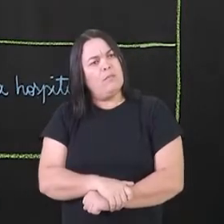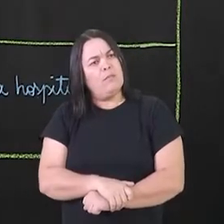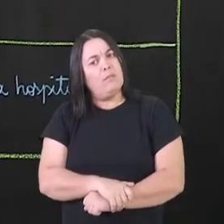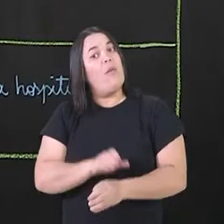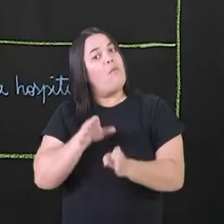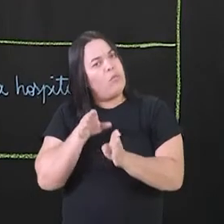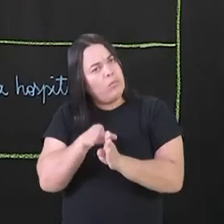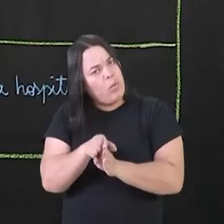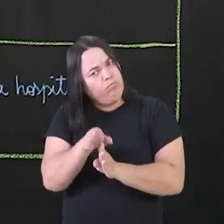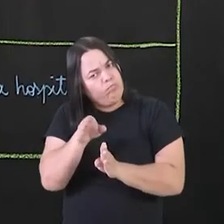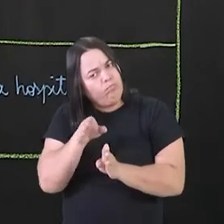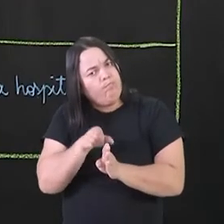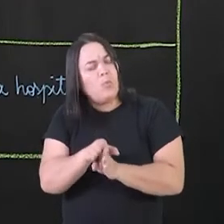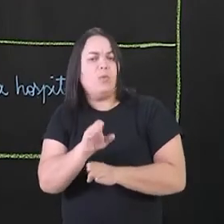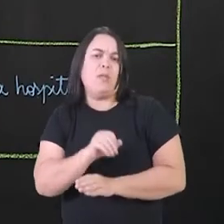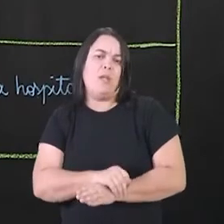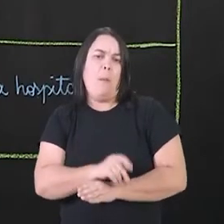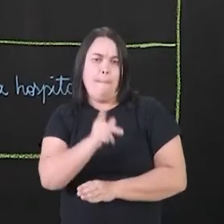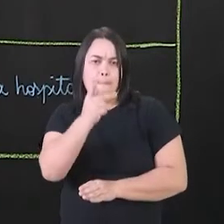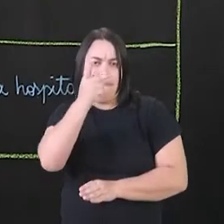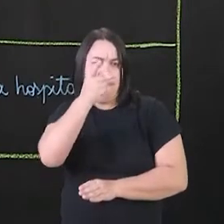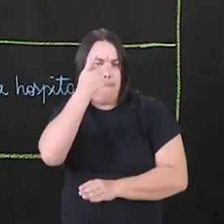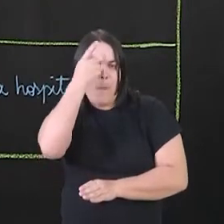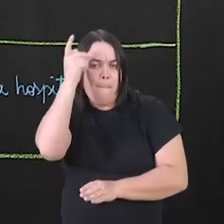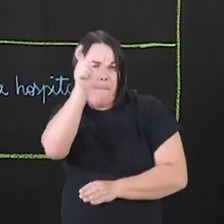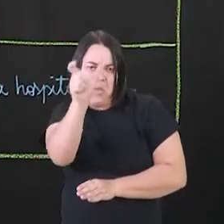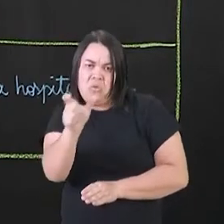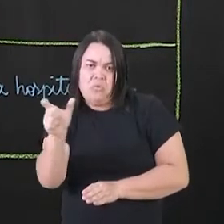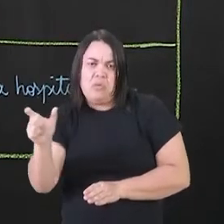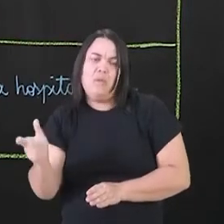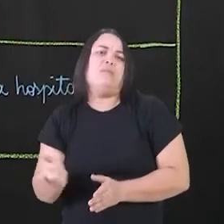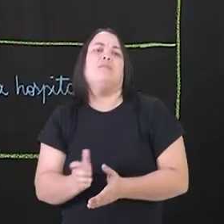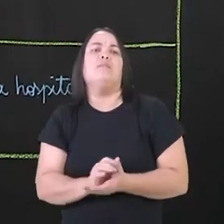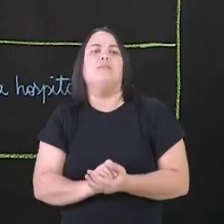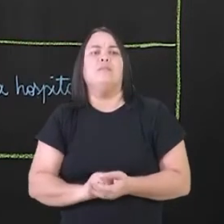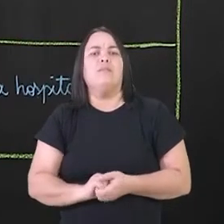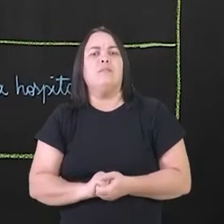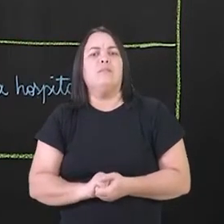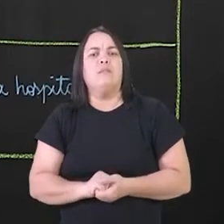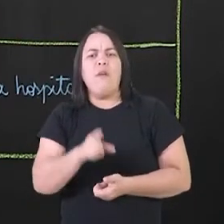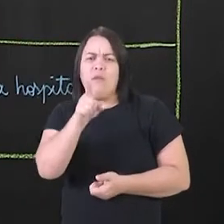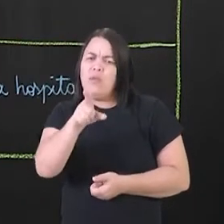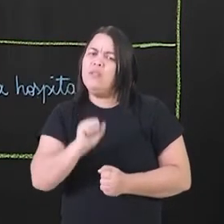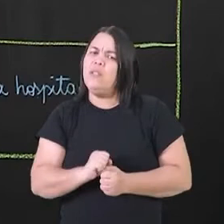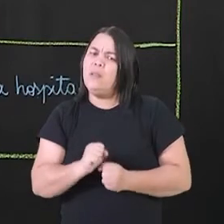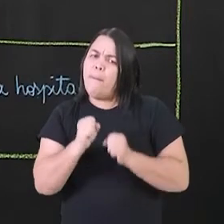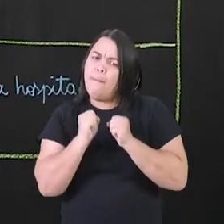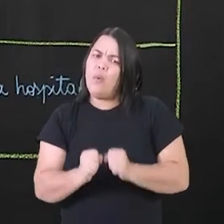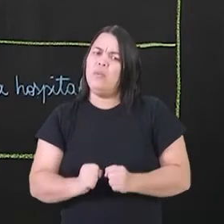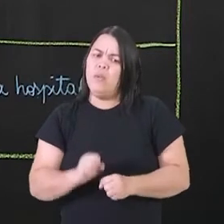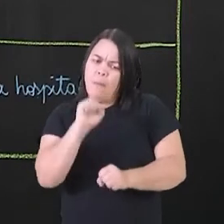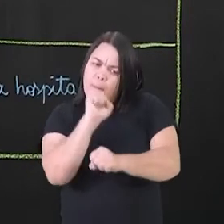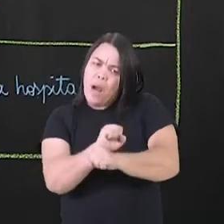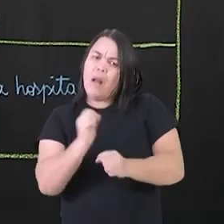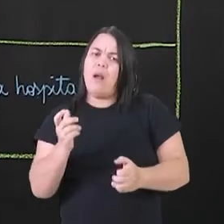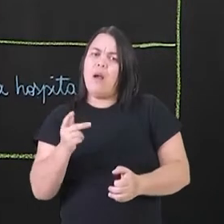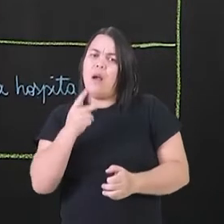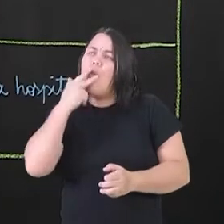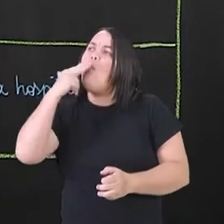um advice para alguém. You should stop smoking. Você devia parar de fumar.